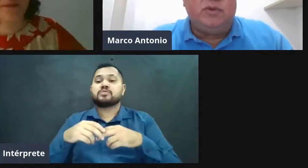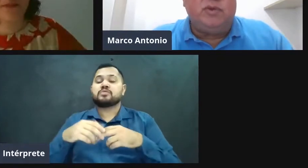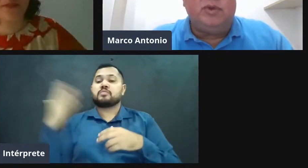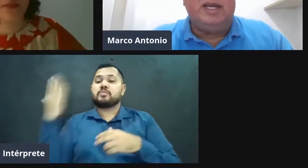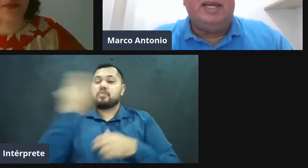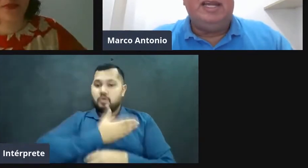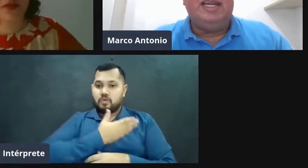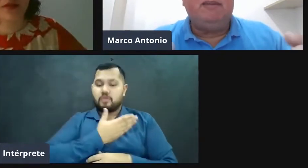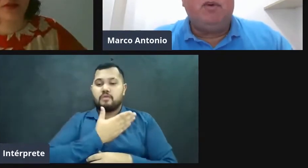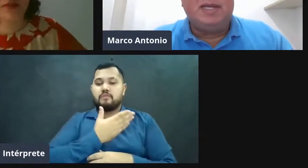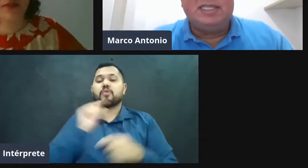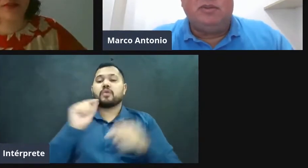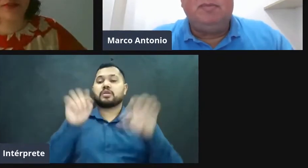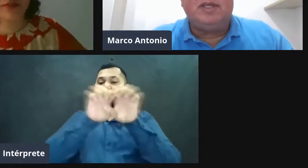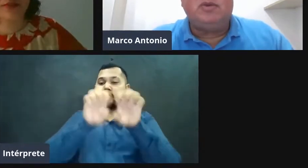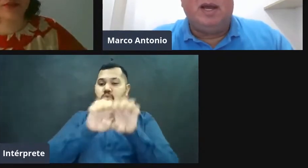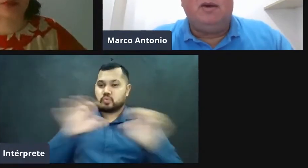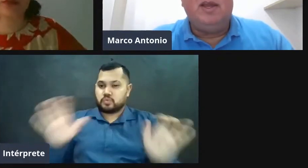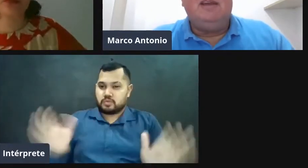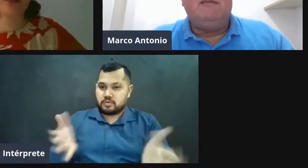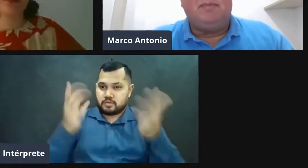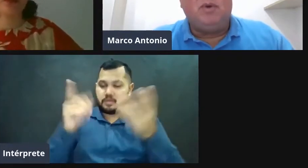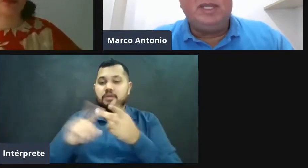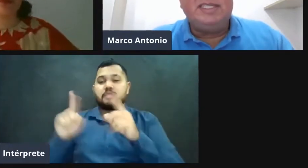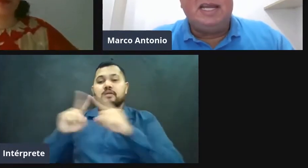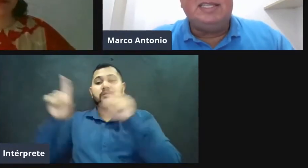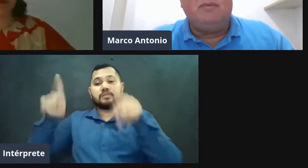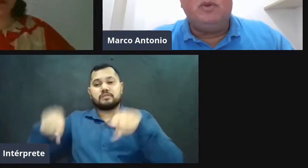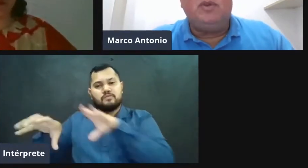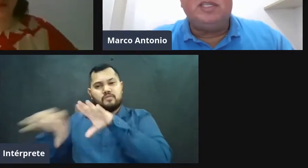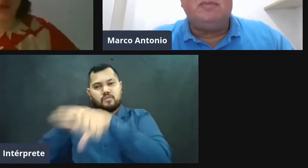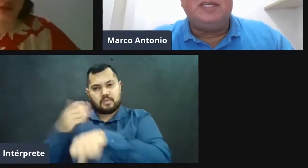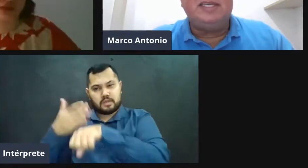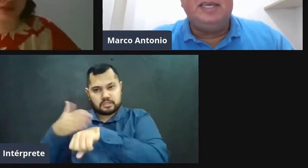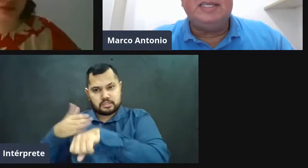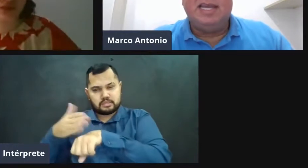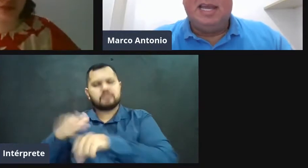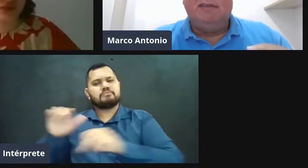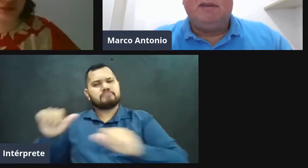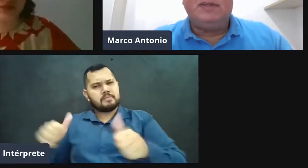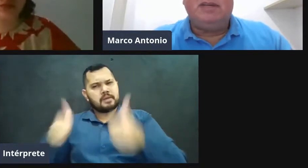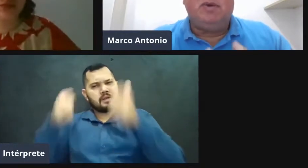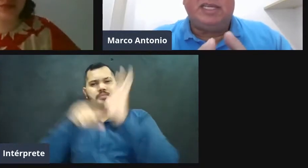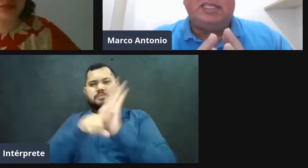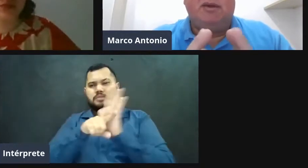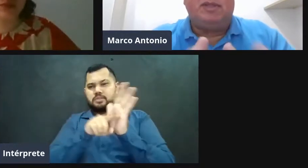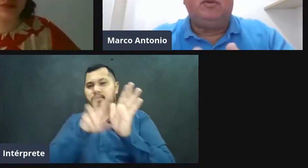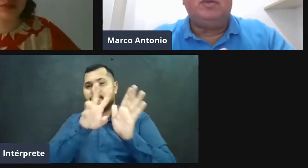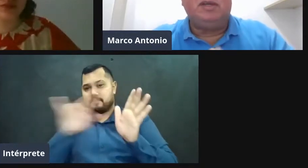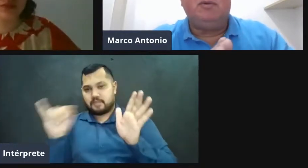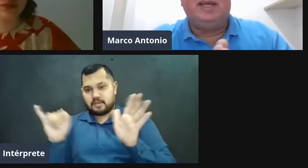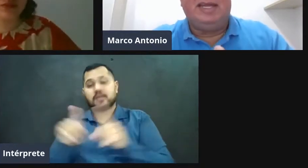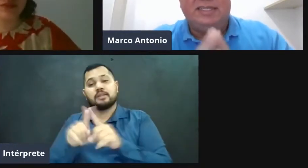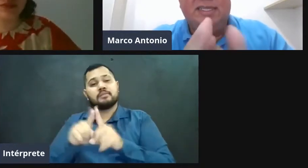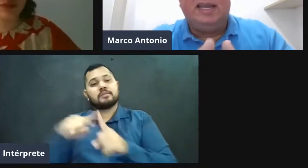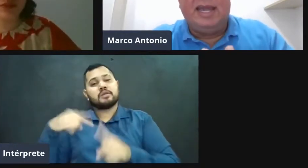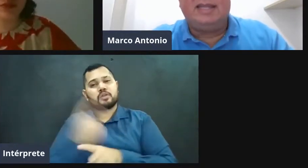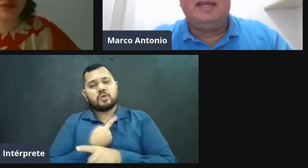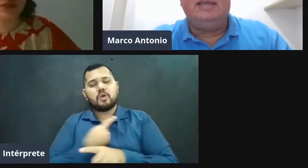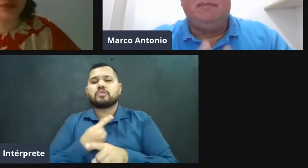em infraestrutura e na formação de pessoal vai potencializar muito nossas pesquisas e vai fazer com que a gente tenha uma